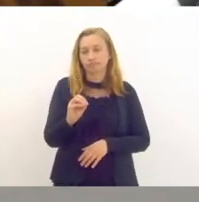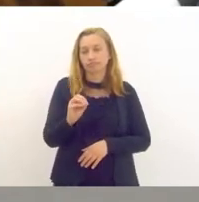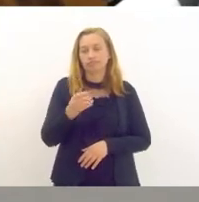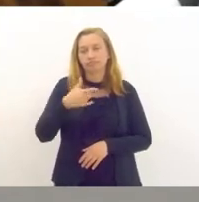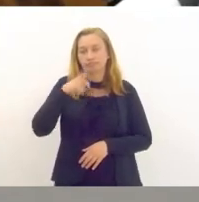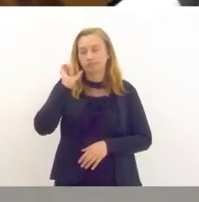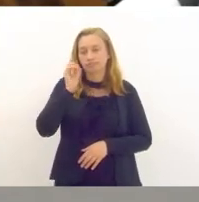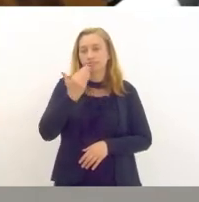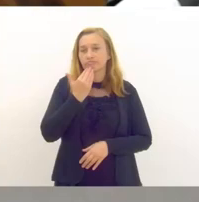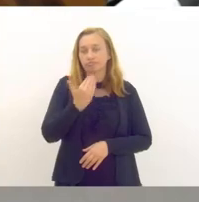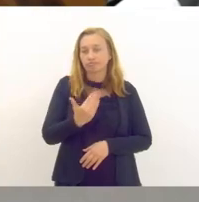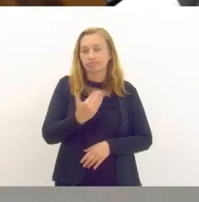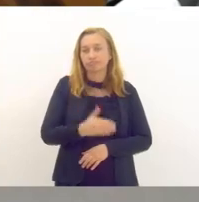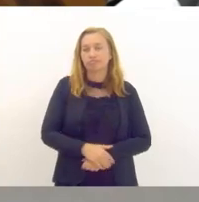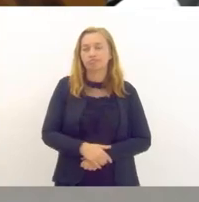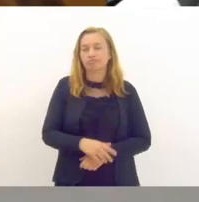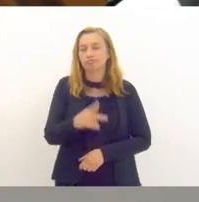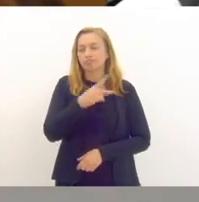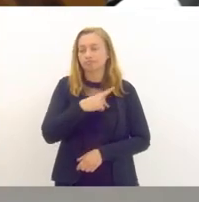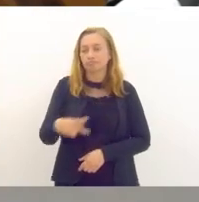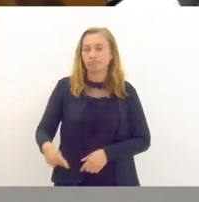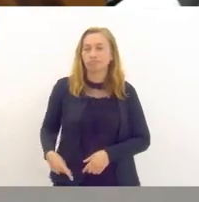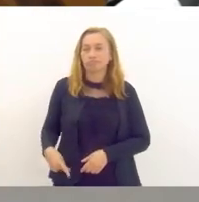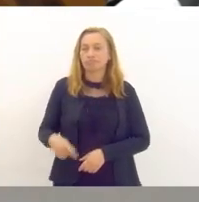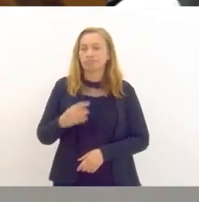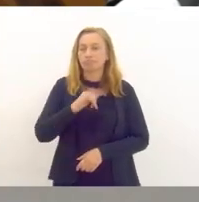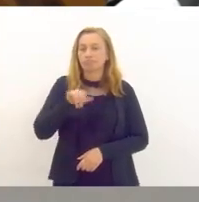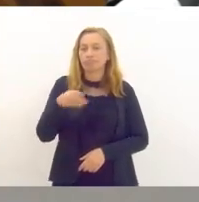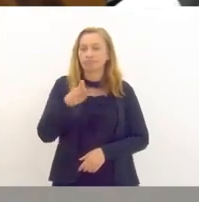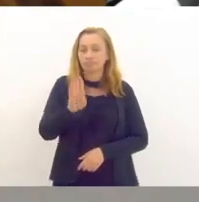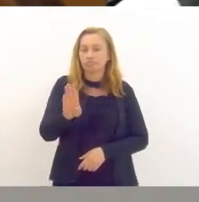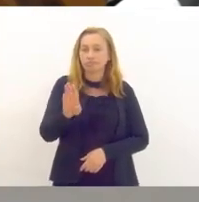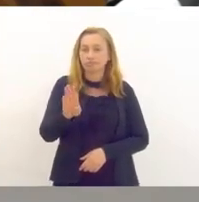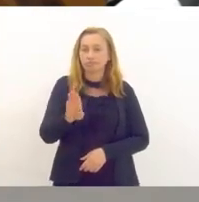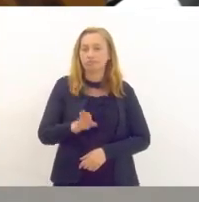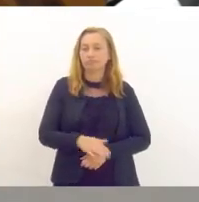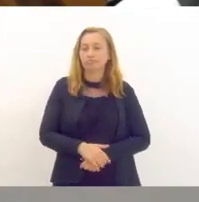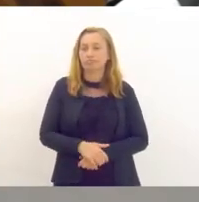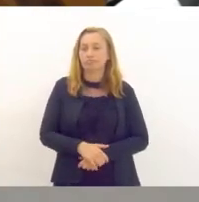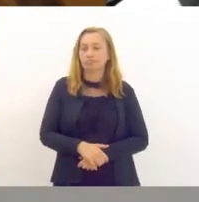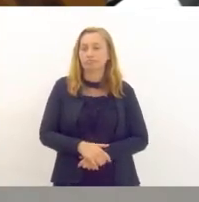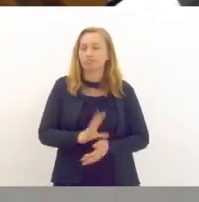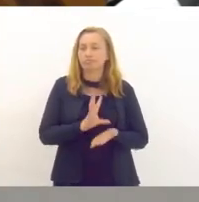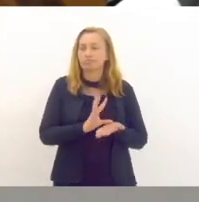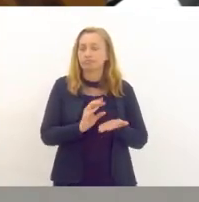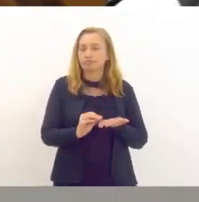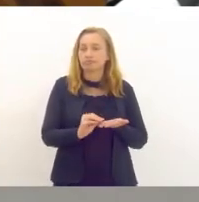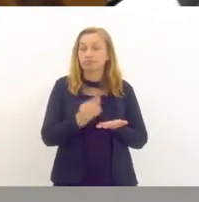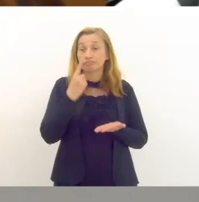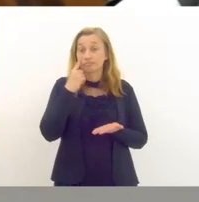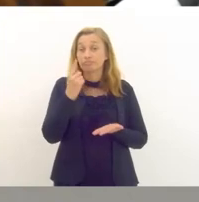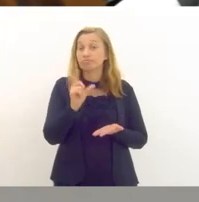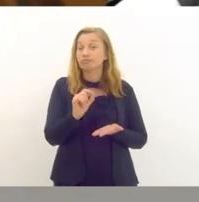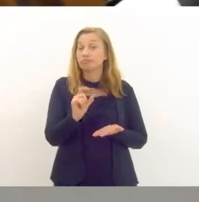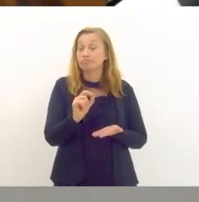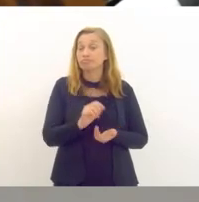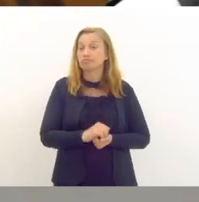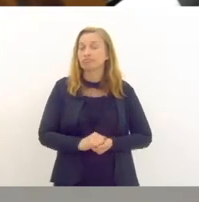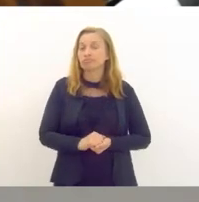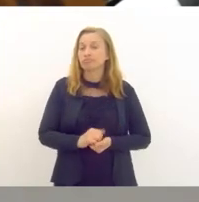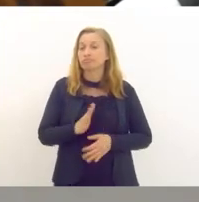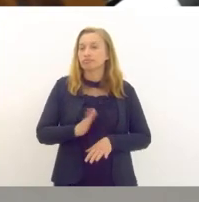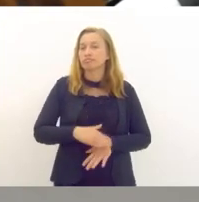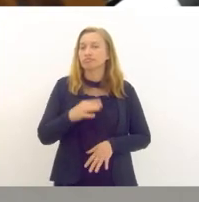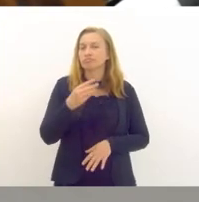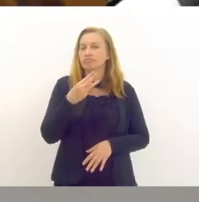pediu ao presidente Jair Bittencourt obstrução de pauta visto que tem